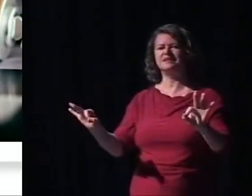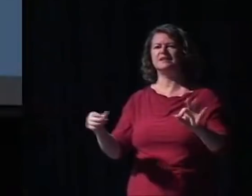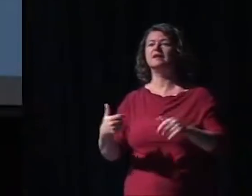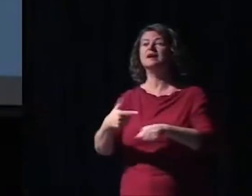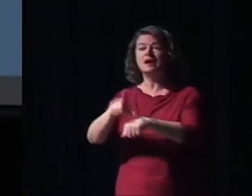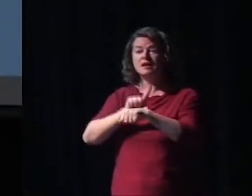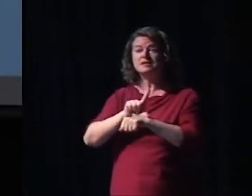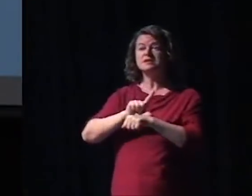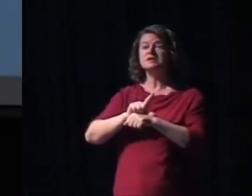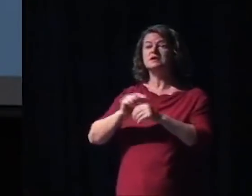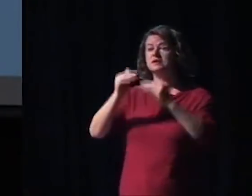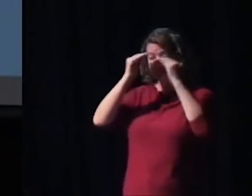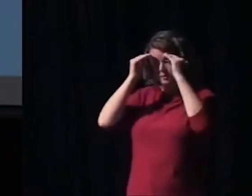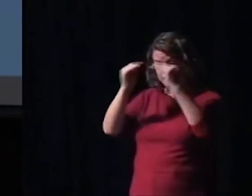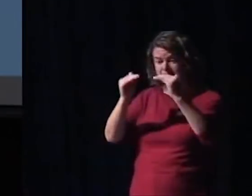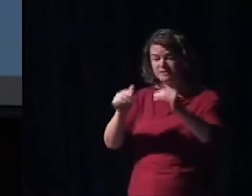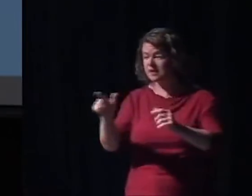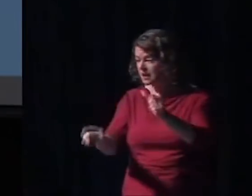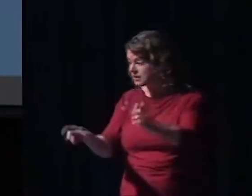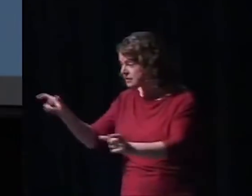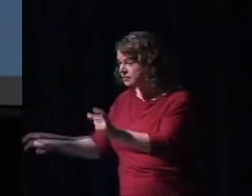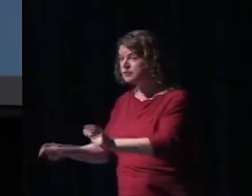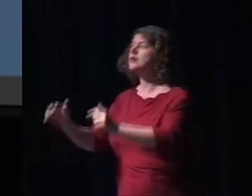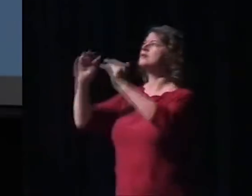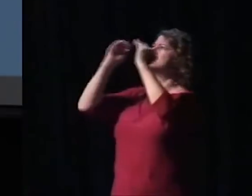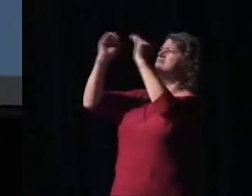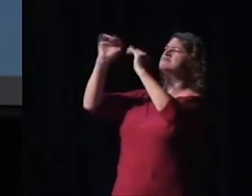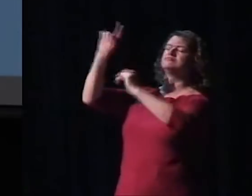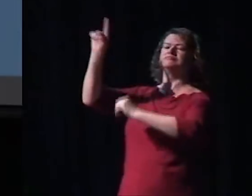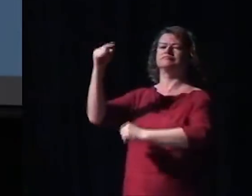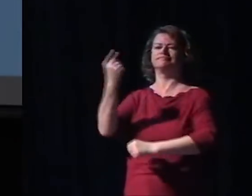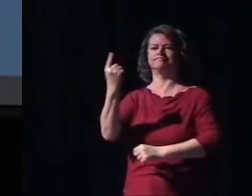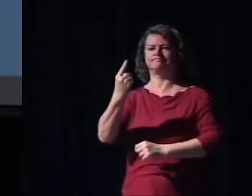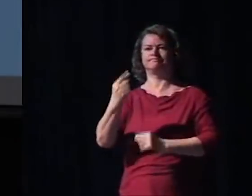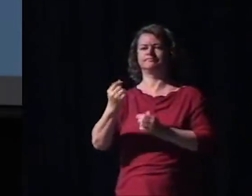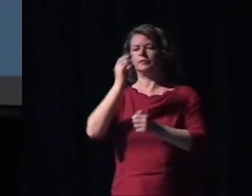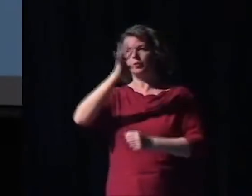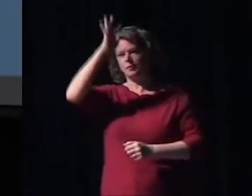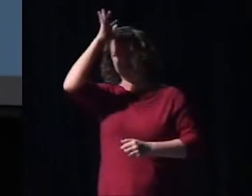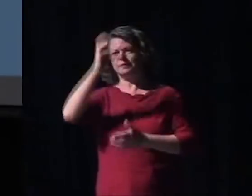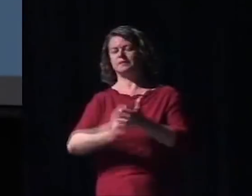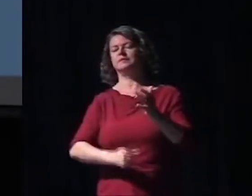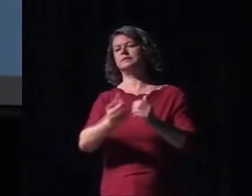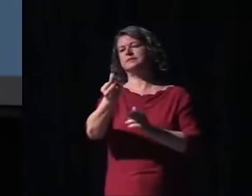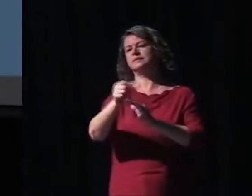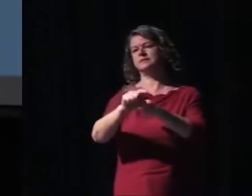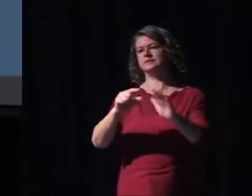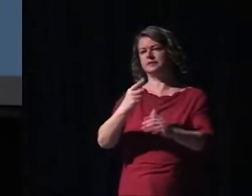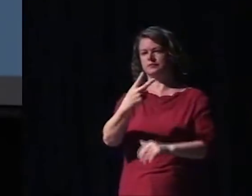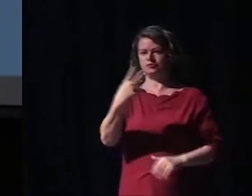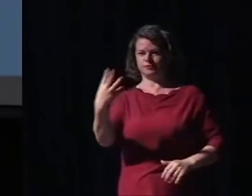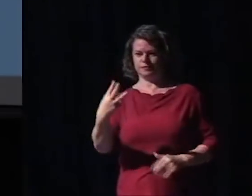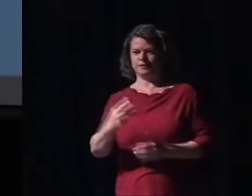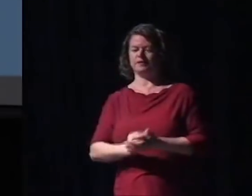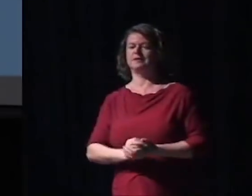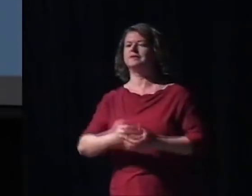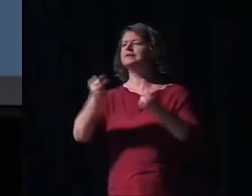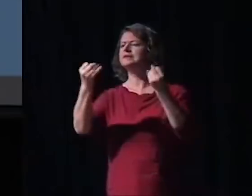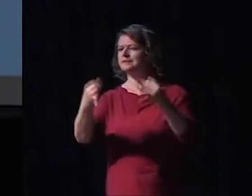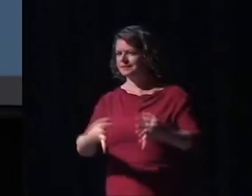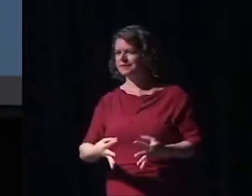pai, ele ia obedecer a Deus. Eu citei Romanos 6:23, a parte A diz que o salário do pecado é